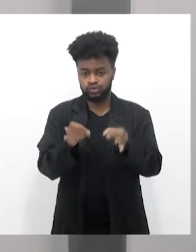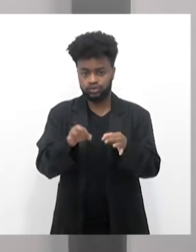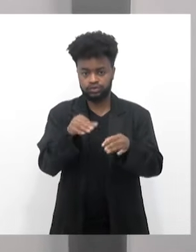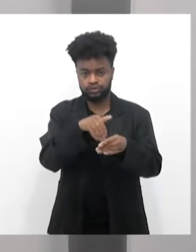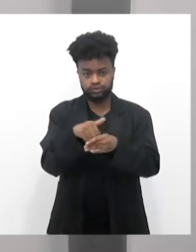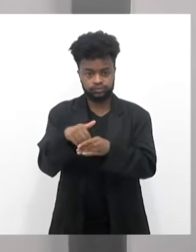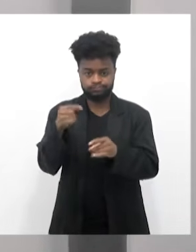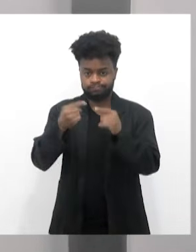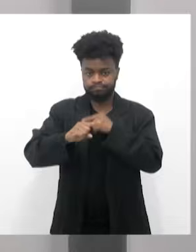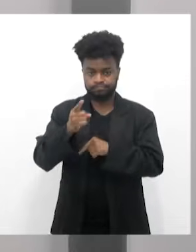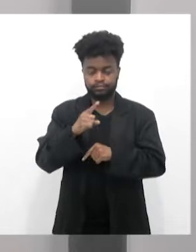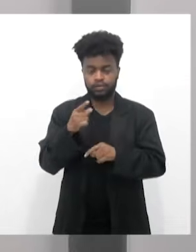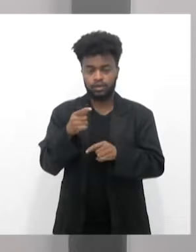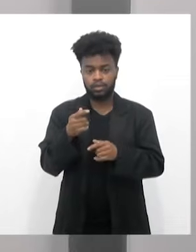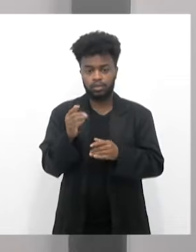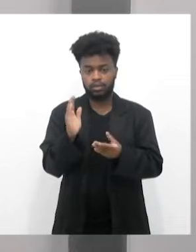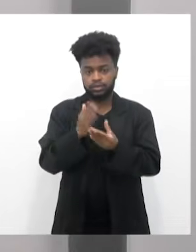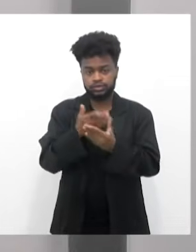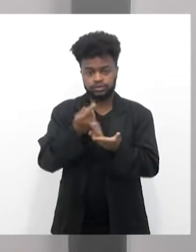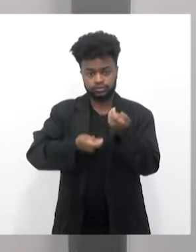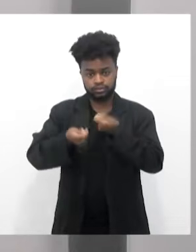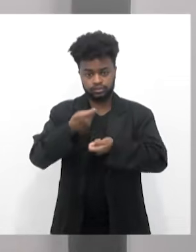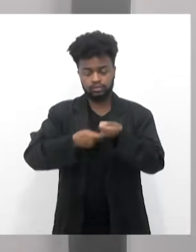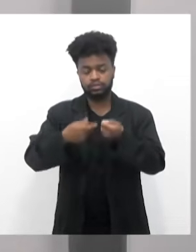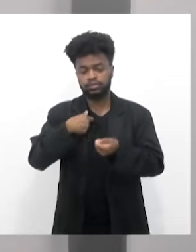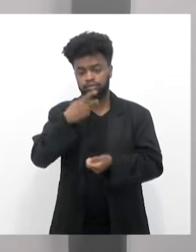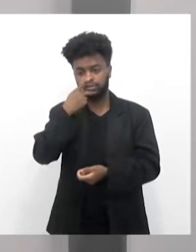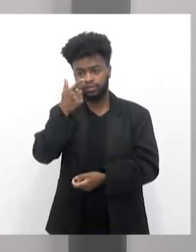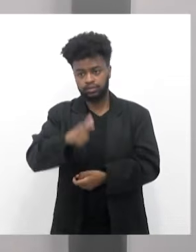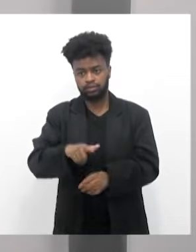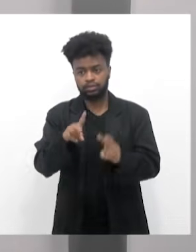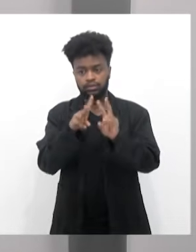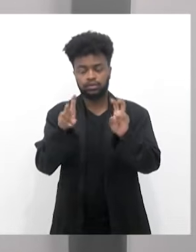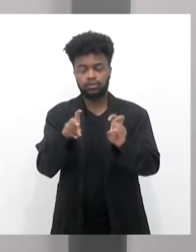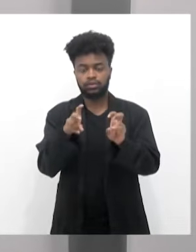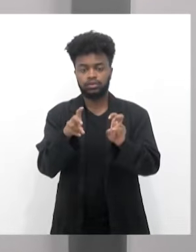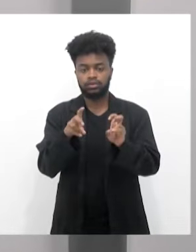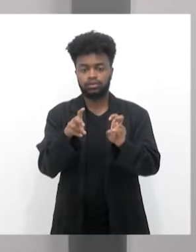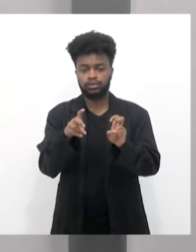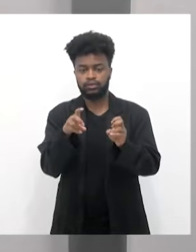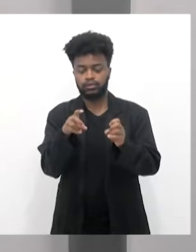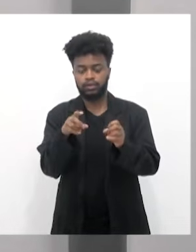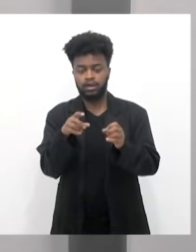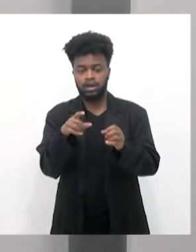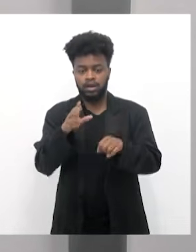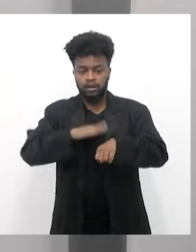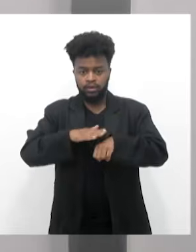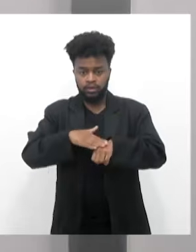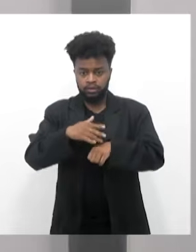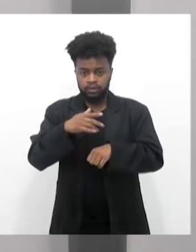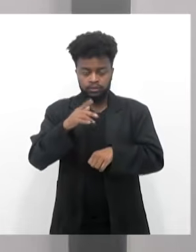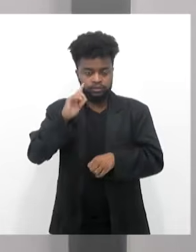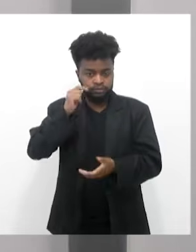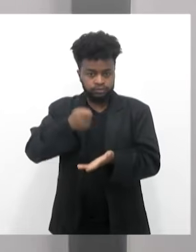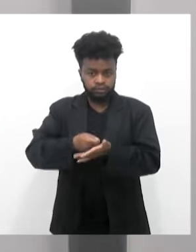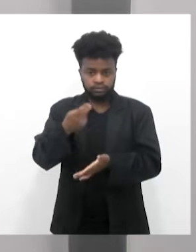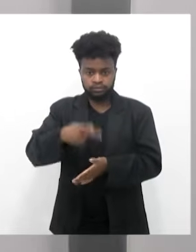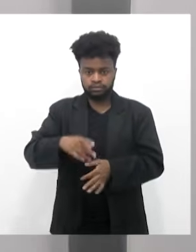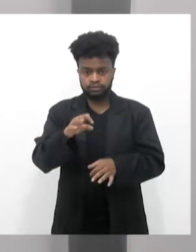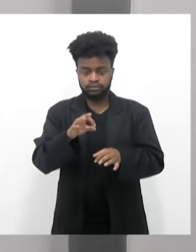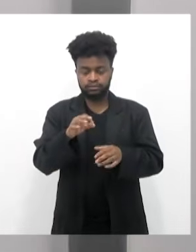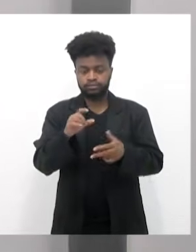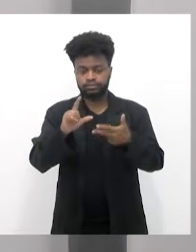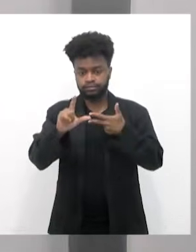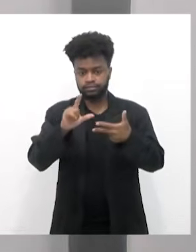com o processo administrativo. E, repito, a tese da autotutela do Poder Legislativo. Então, só para fazer essa menção, até para aqueles